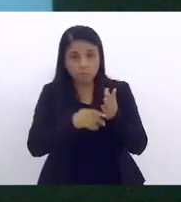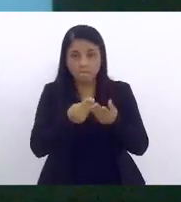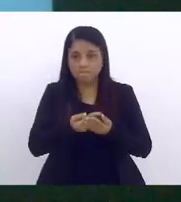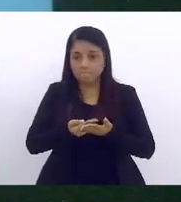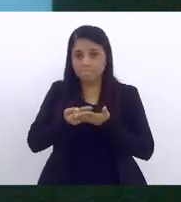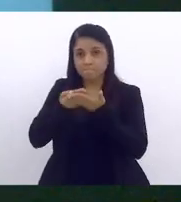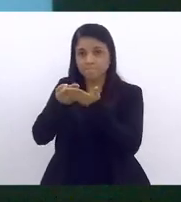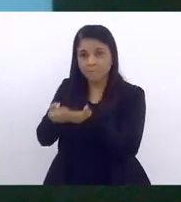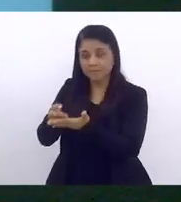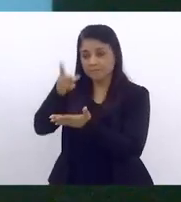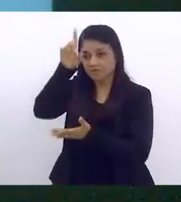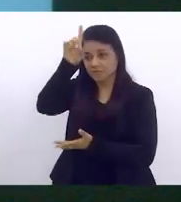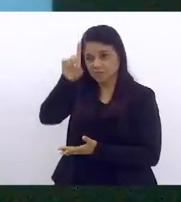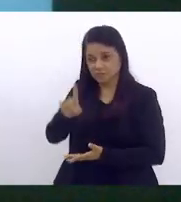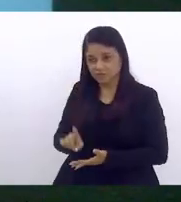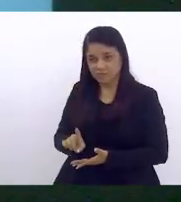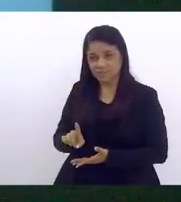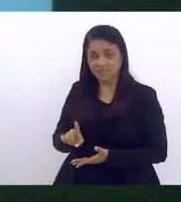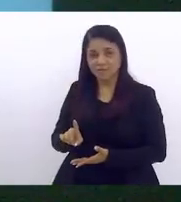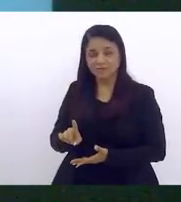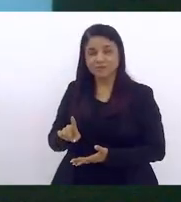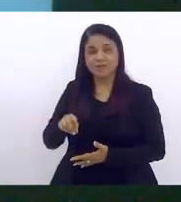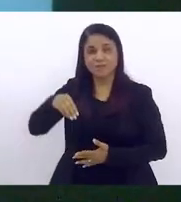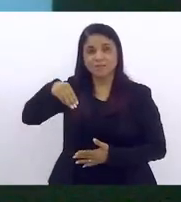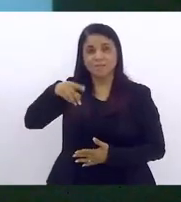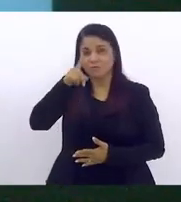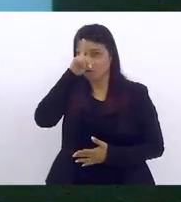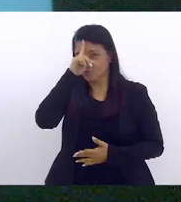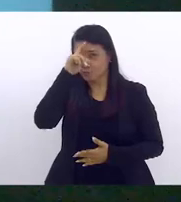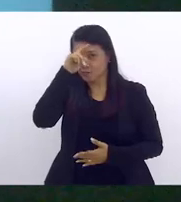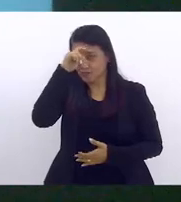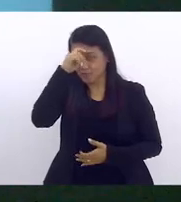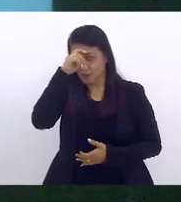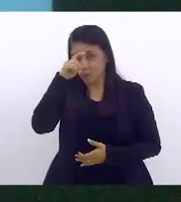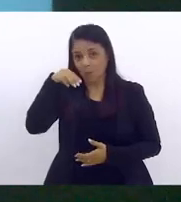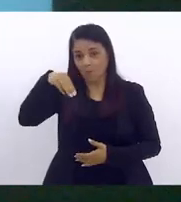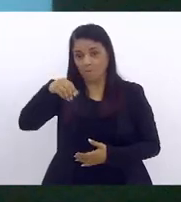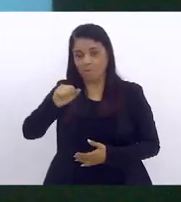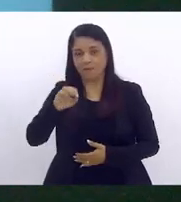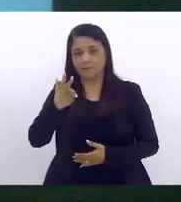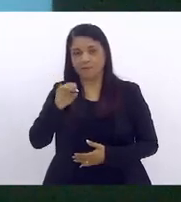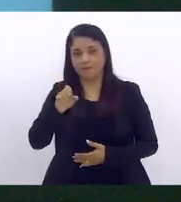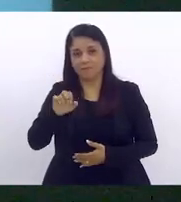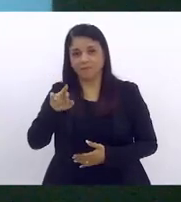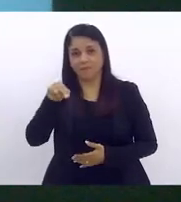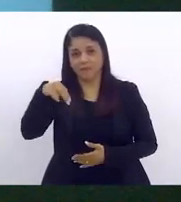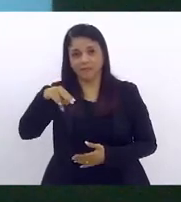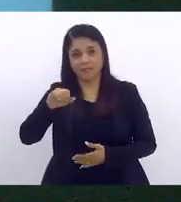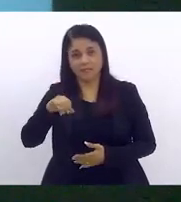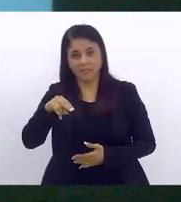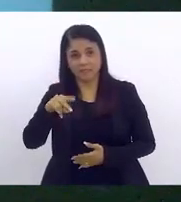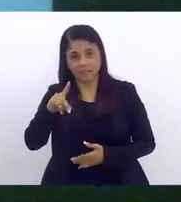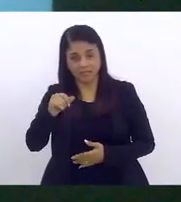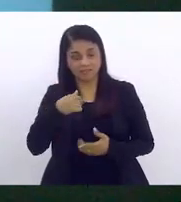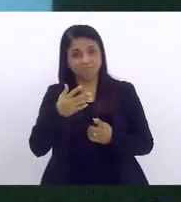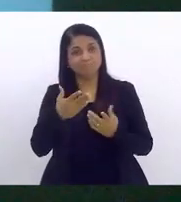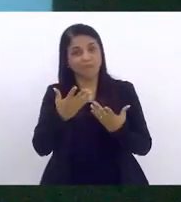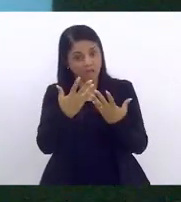para a direção da maternidade, e a direção da maternidade acolheu esse projeto e autorizou que essas